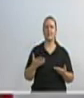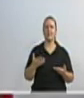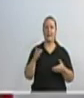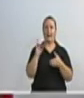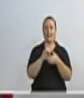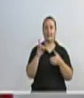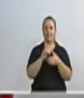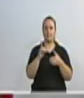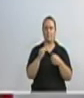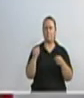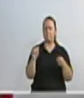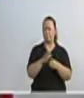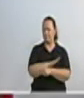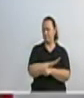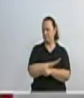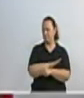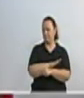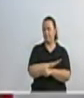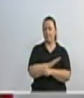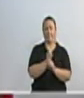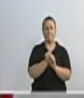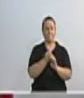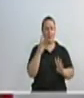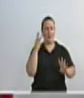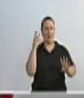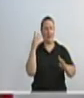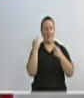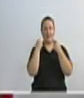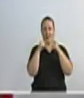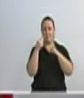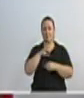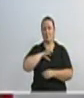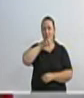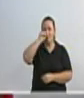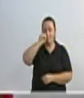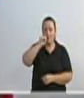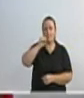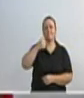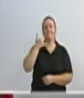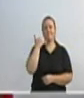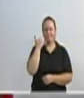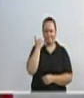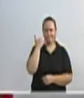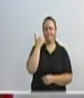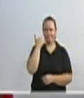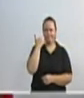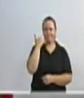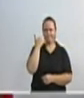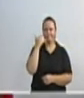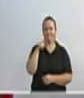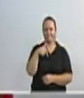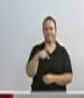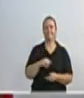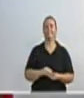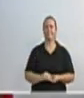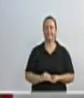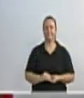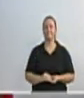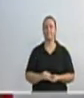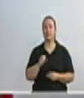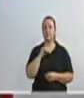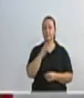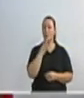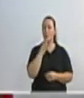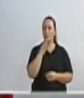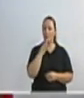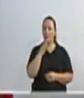atendimentos. E quem conhece um pouquinho a defesa do consumidor, e não precisa ir muito além, é só